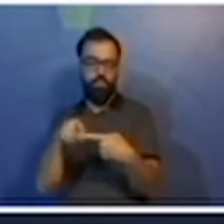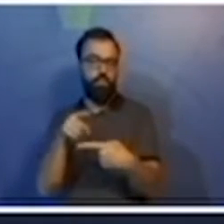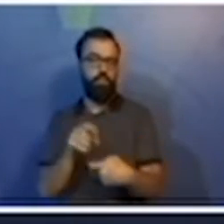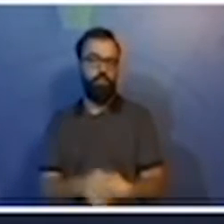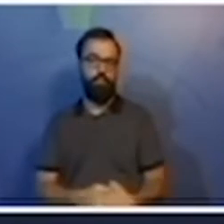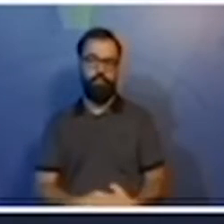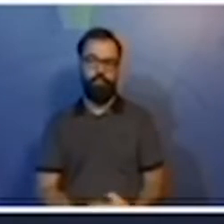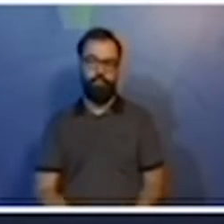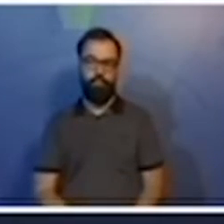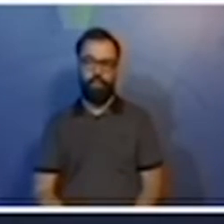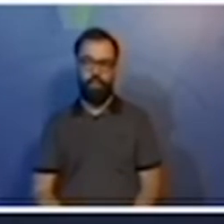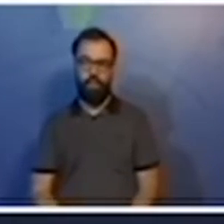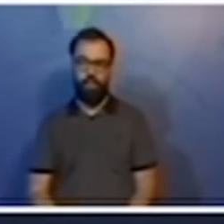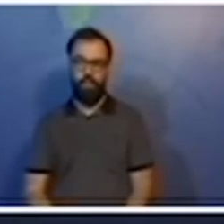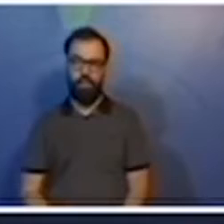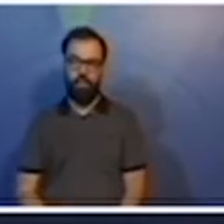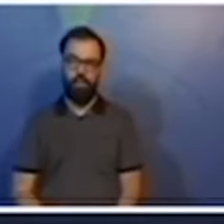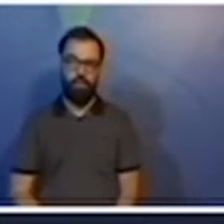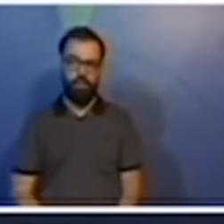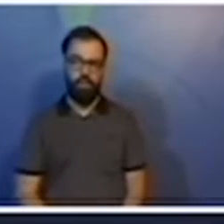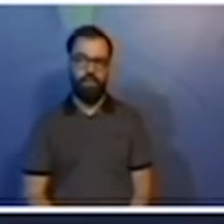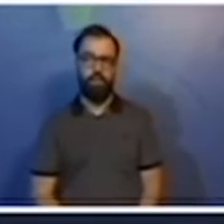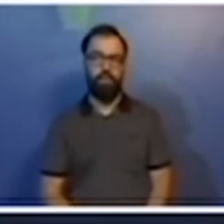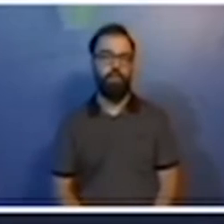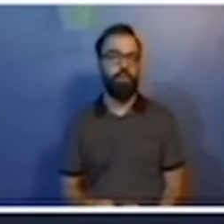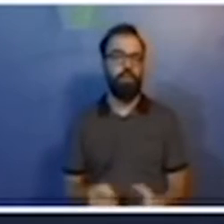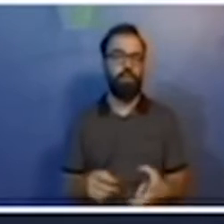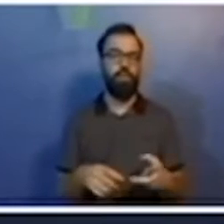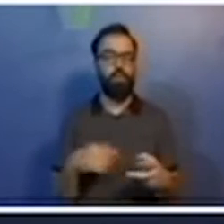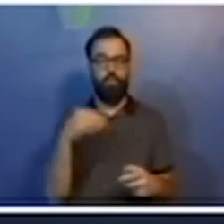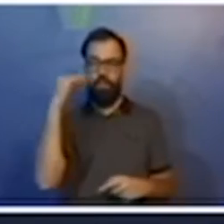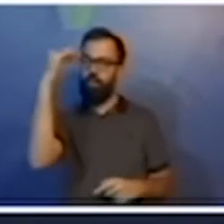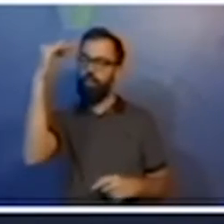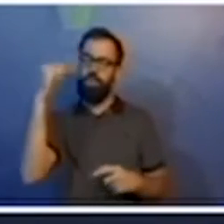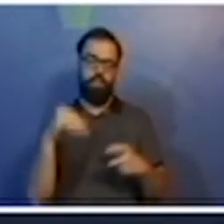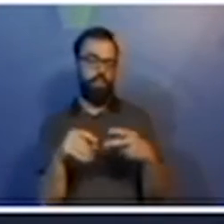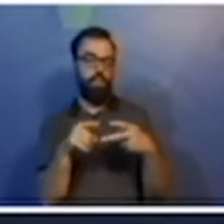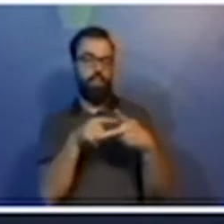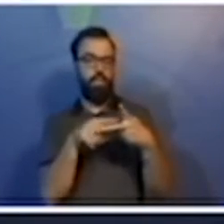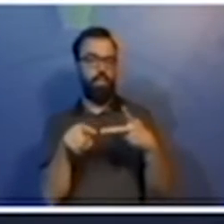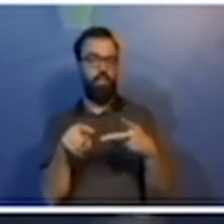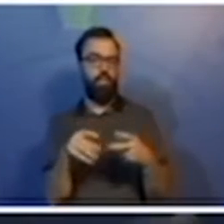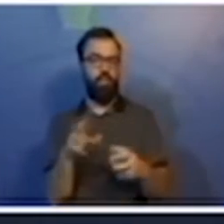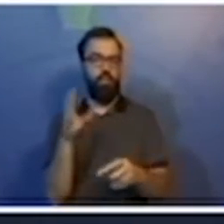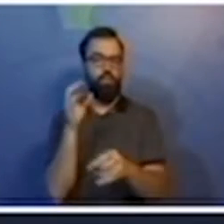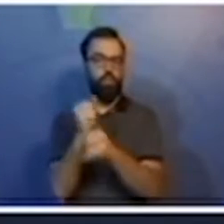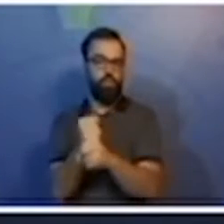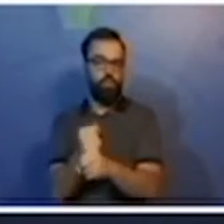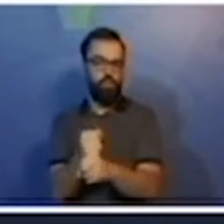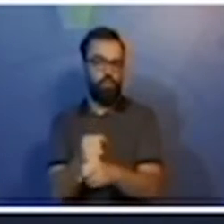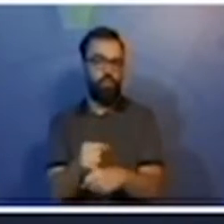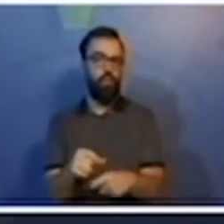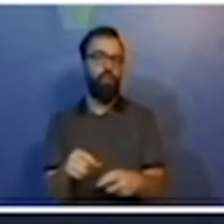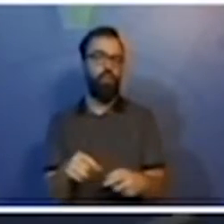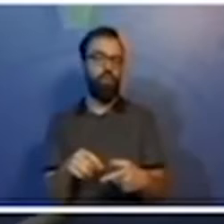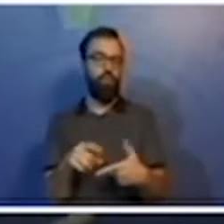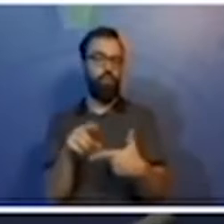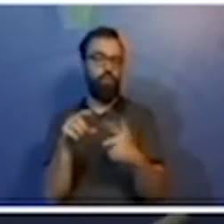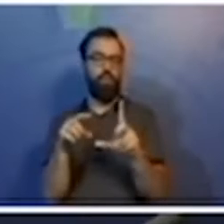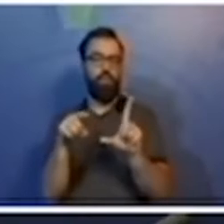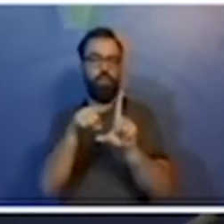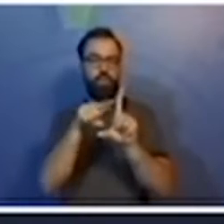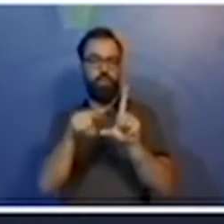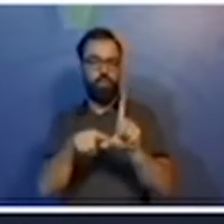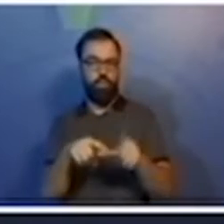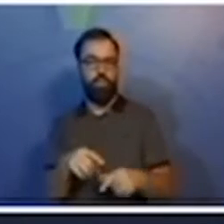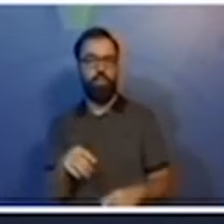90. Ângulos suplementares são aqueles cuja soma resulta 180 graus,